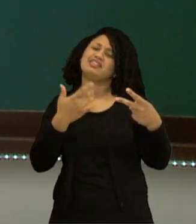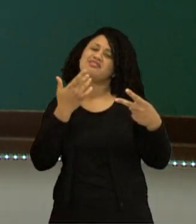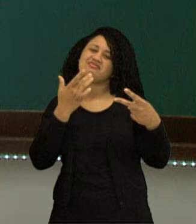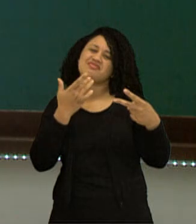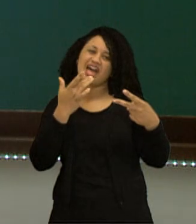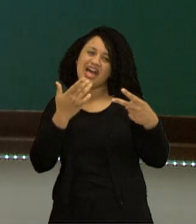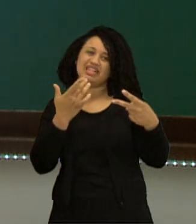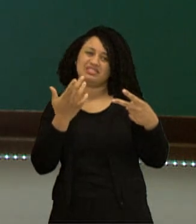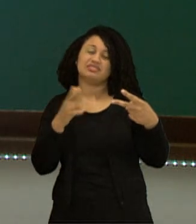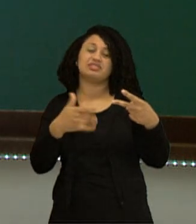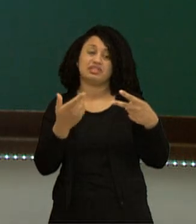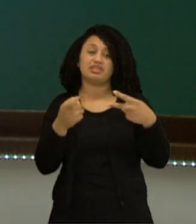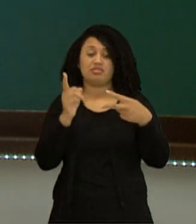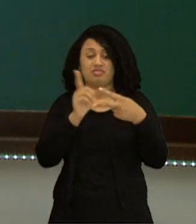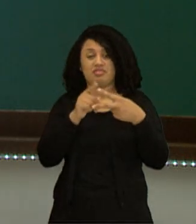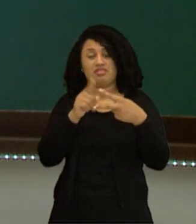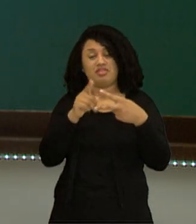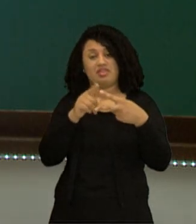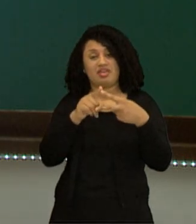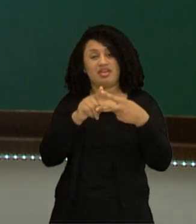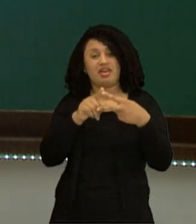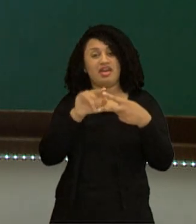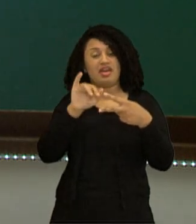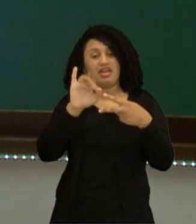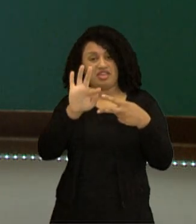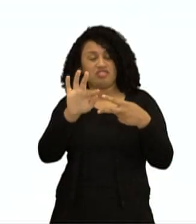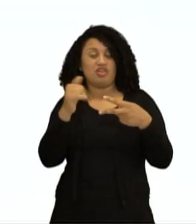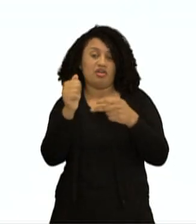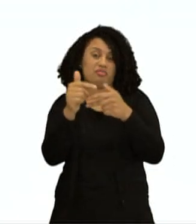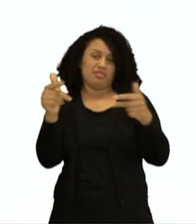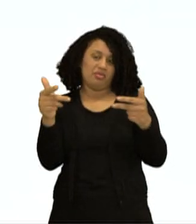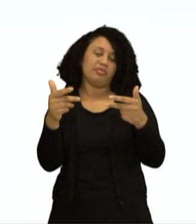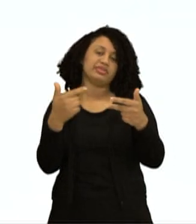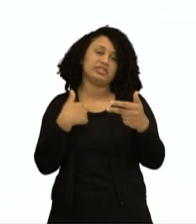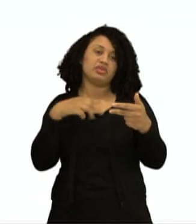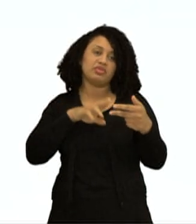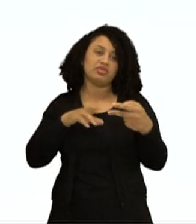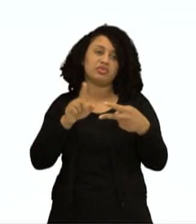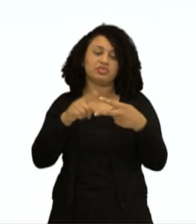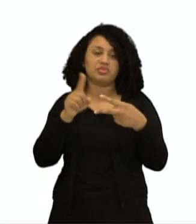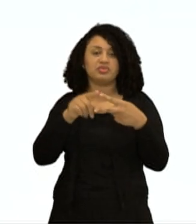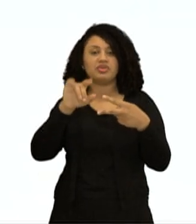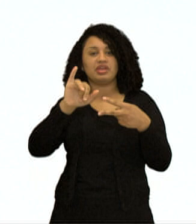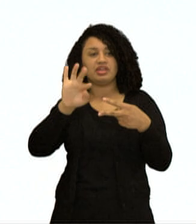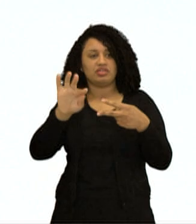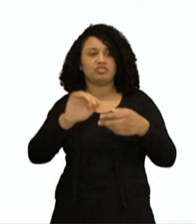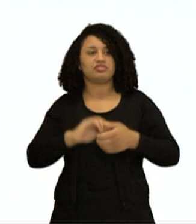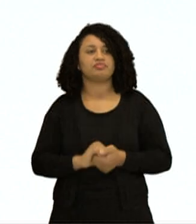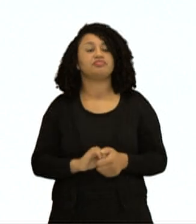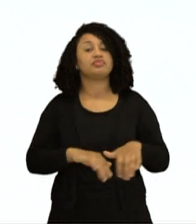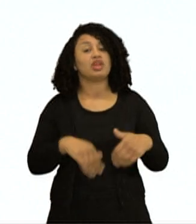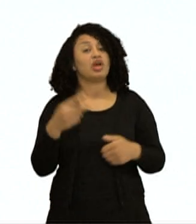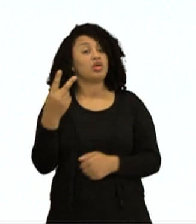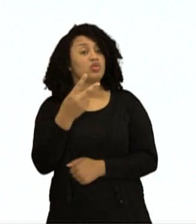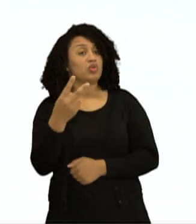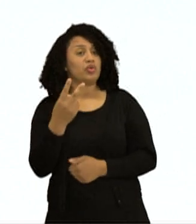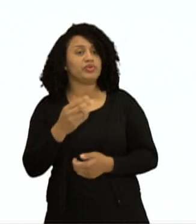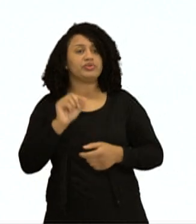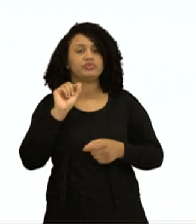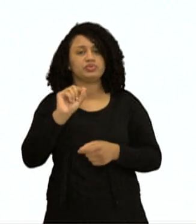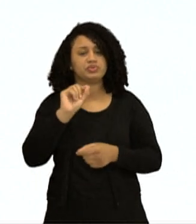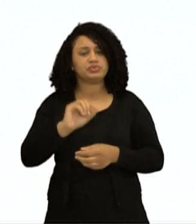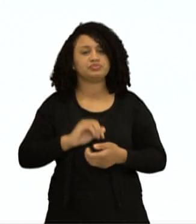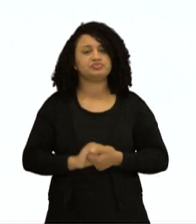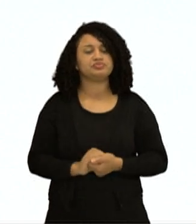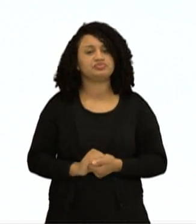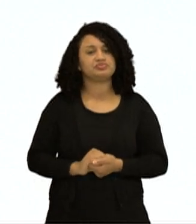né? Então, pizza é uma coisa, eu vou usar it. E agora, where are my